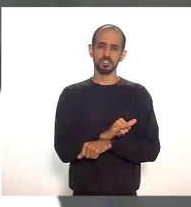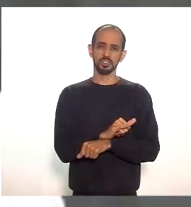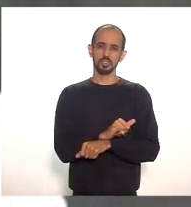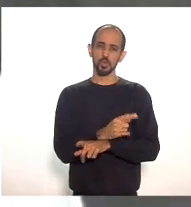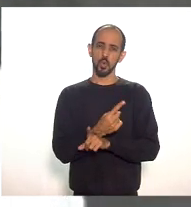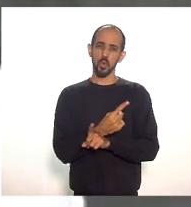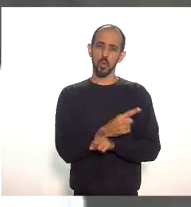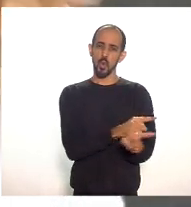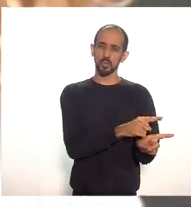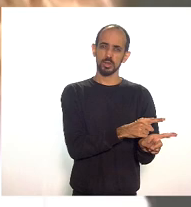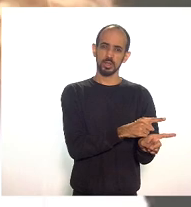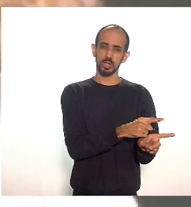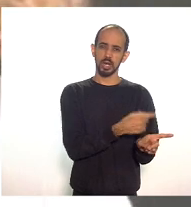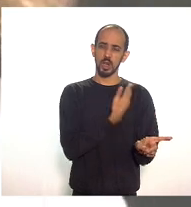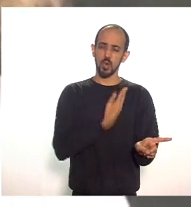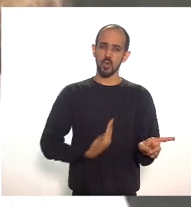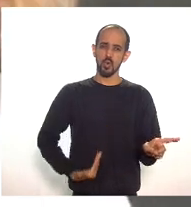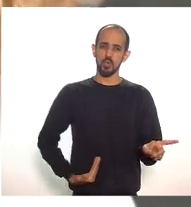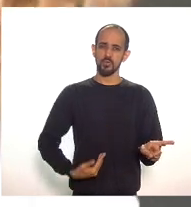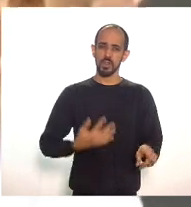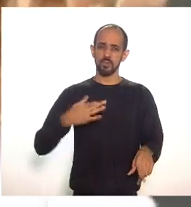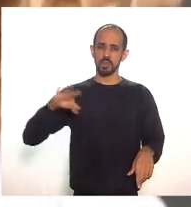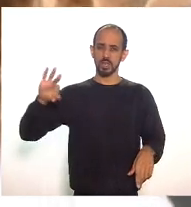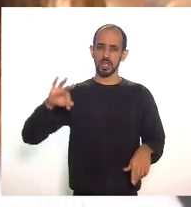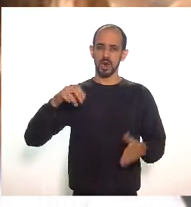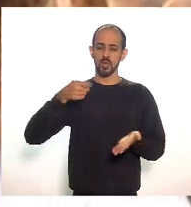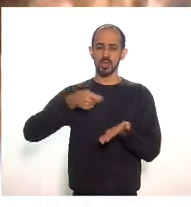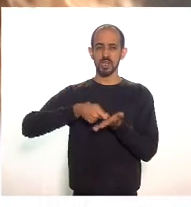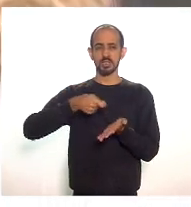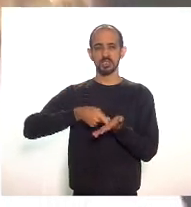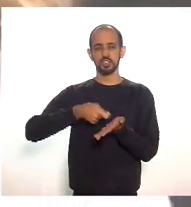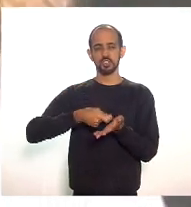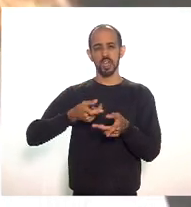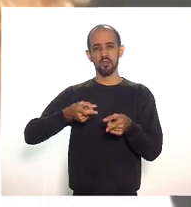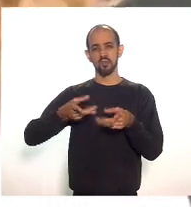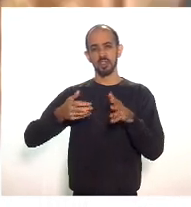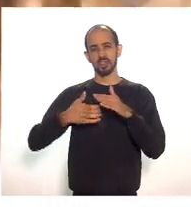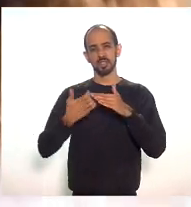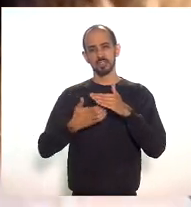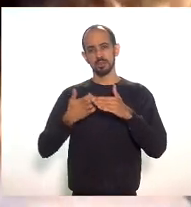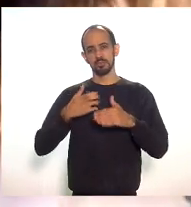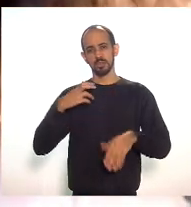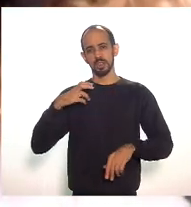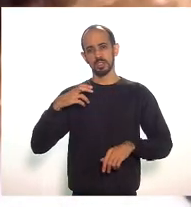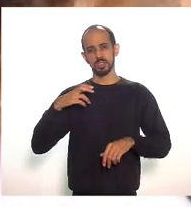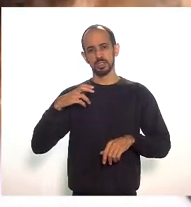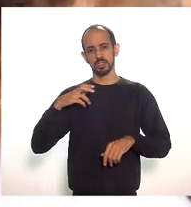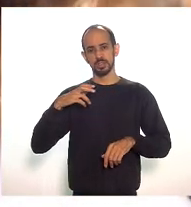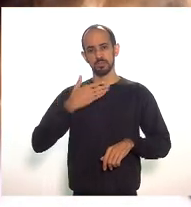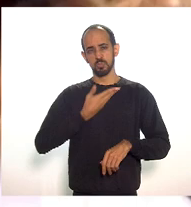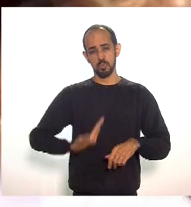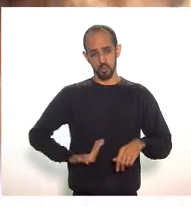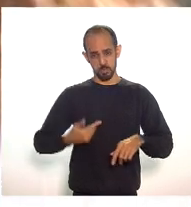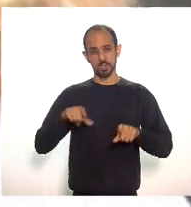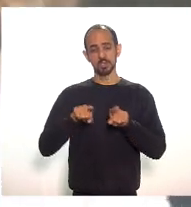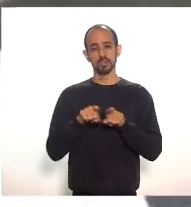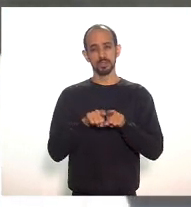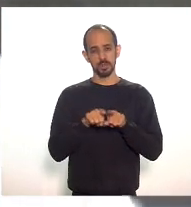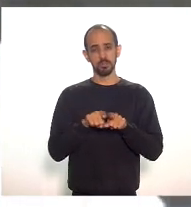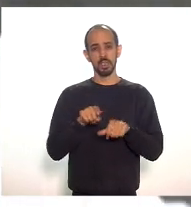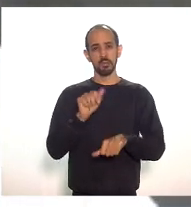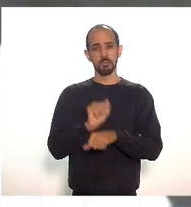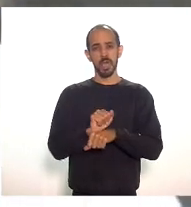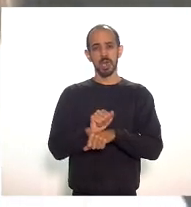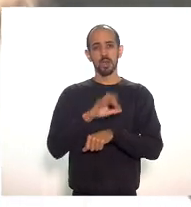Governo Federal para impor privatizações arrocho e salariais e congelamento e já de da máquina